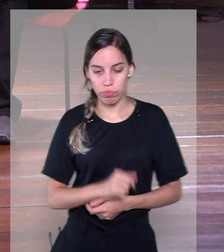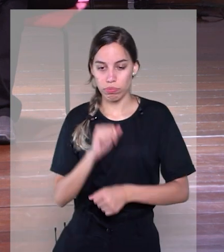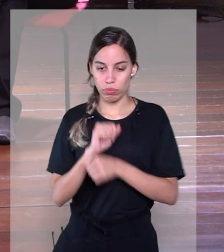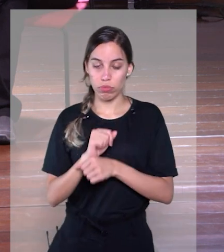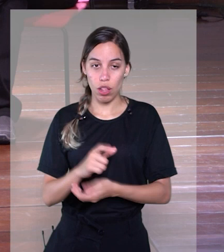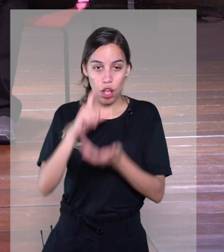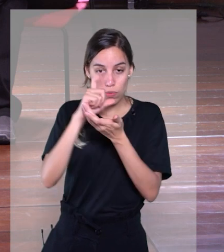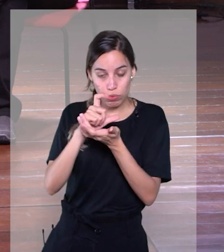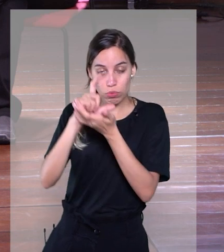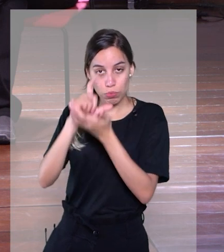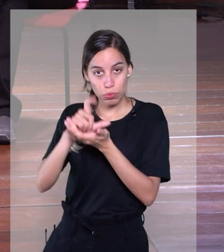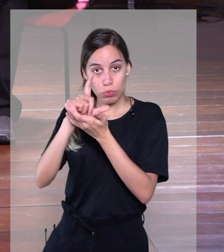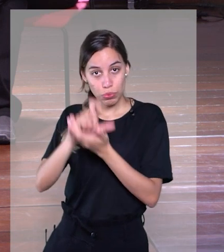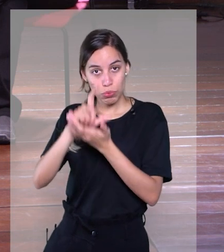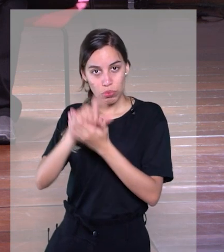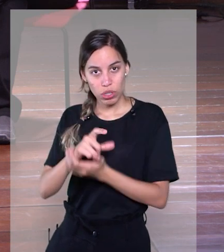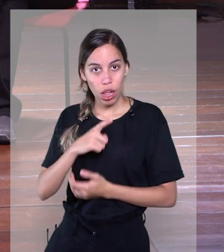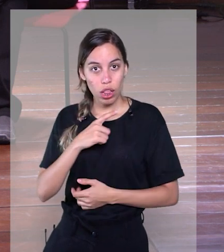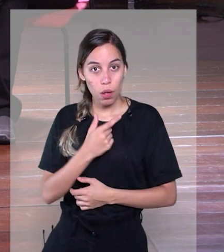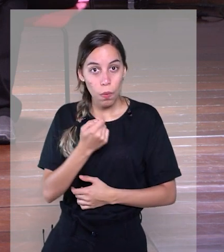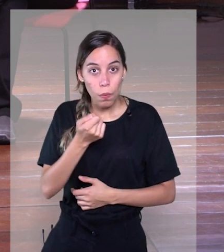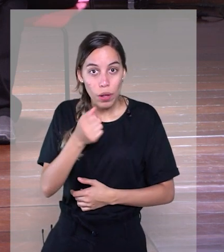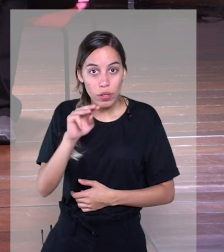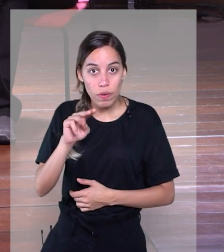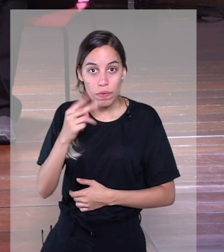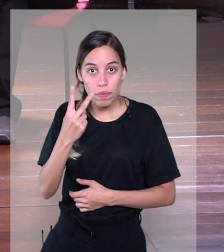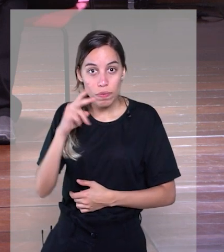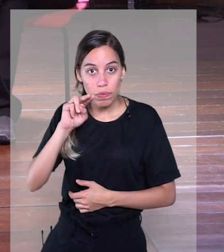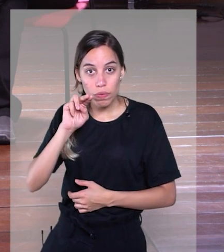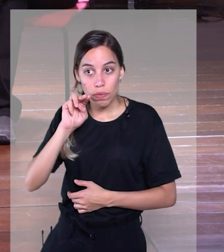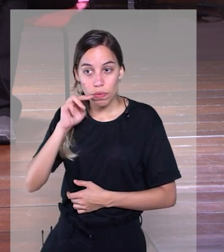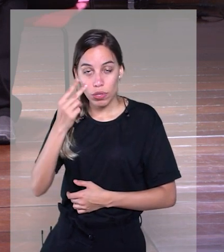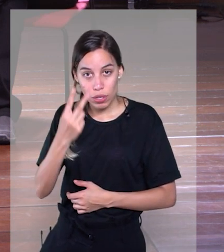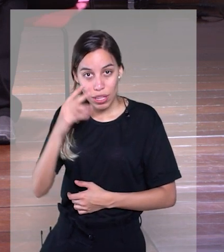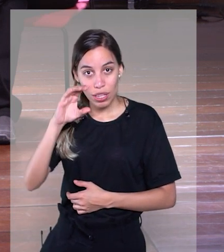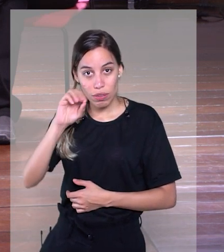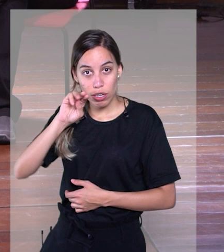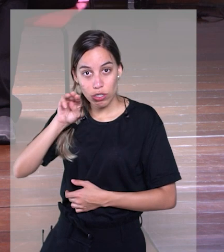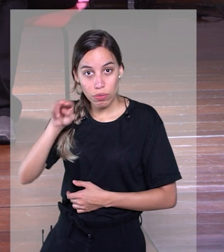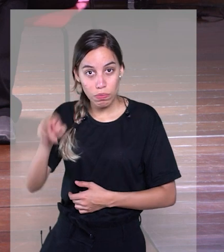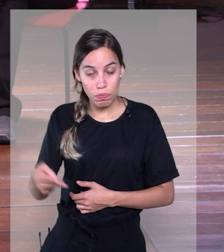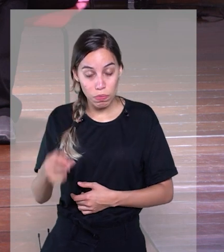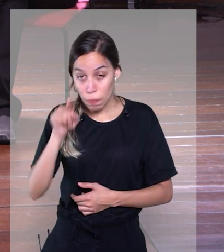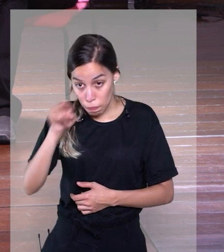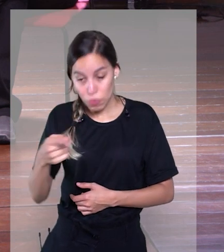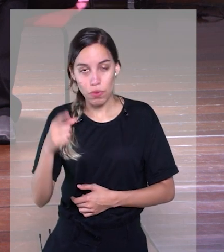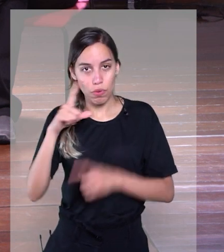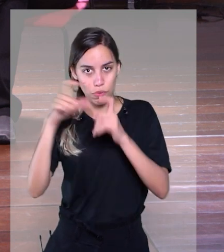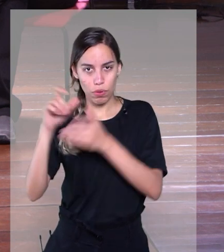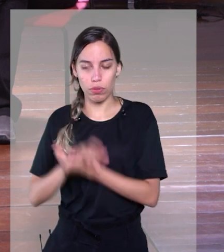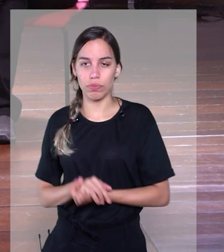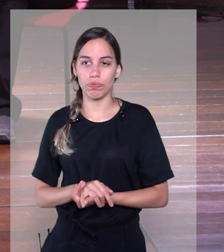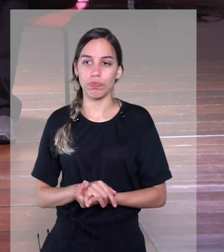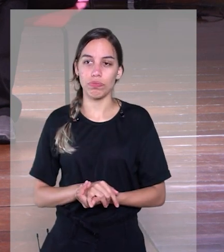fotos, e já capturei algumas fotos muito engraçadas. Por exemplo, um dia o talentosíssimo Ronaldo